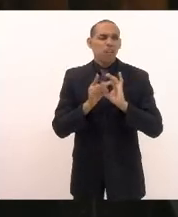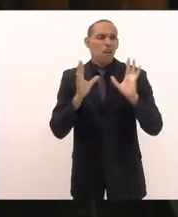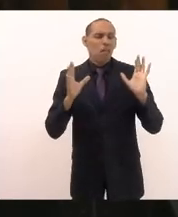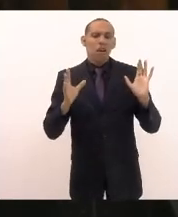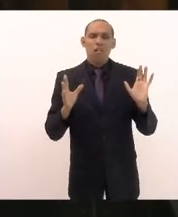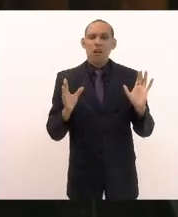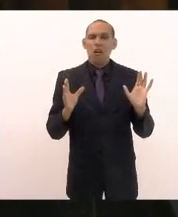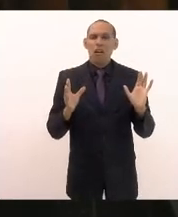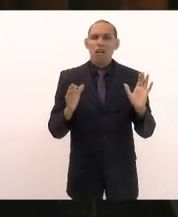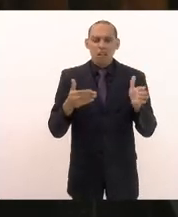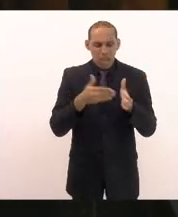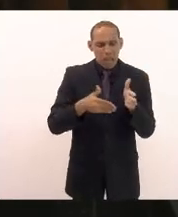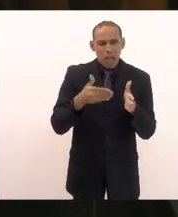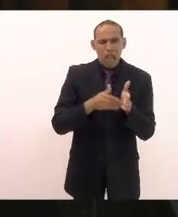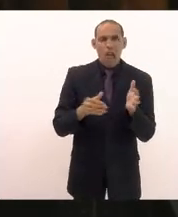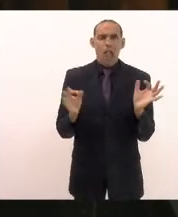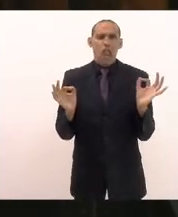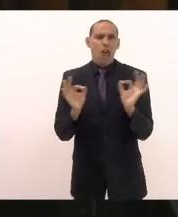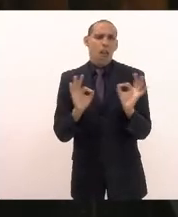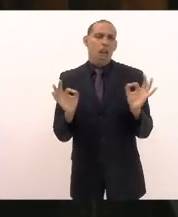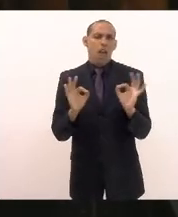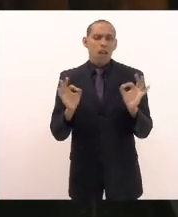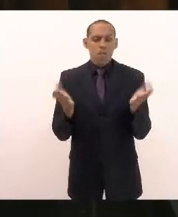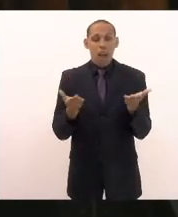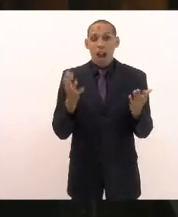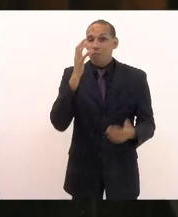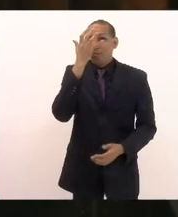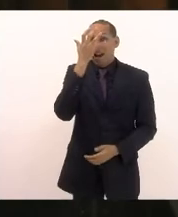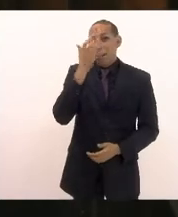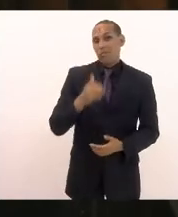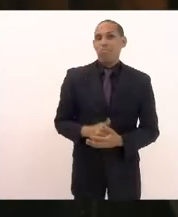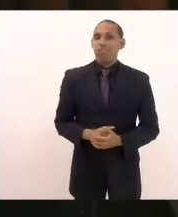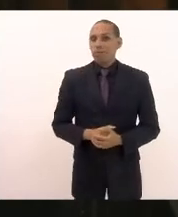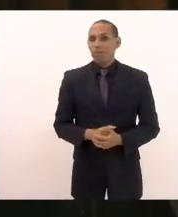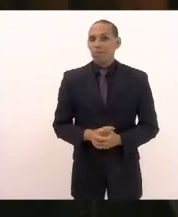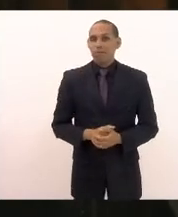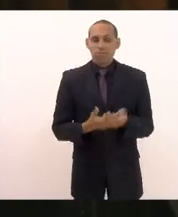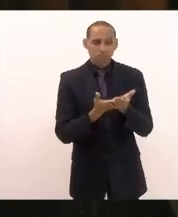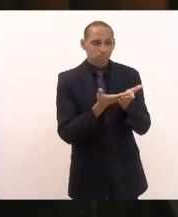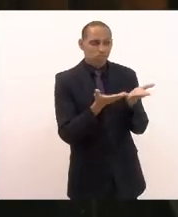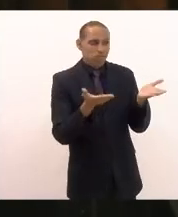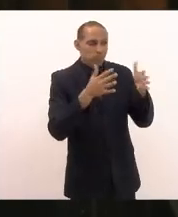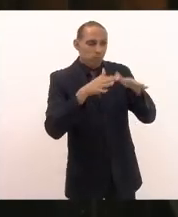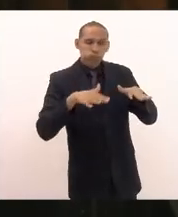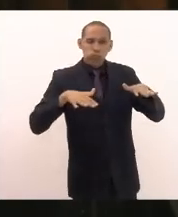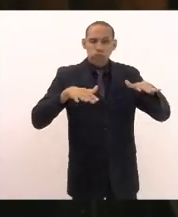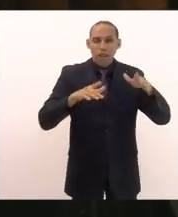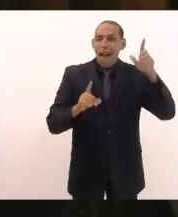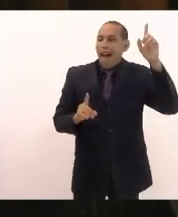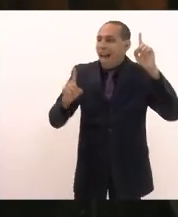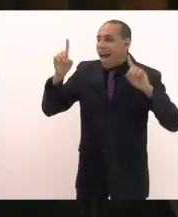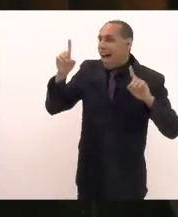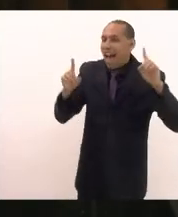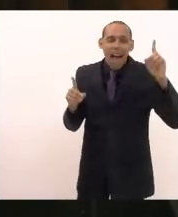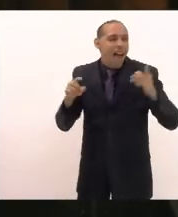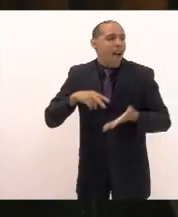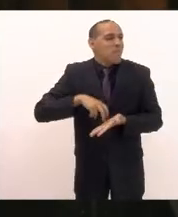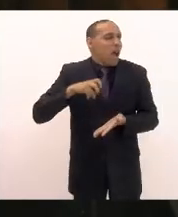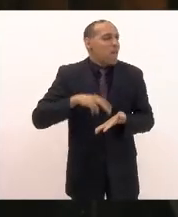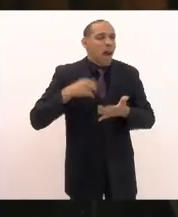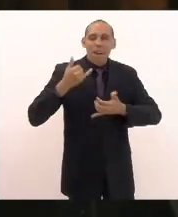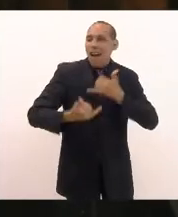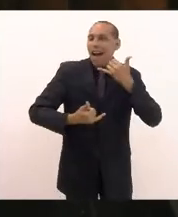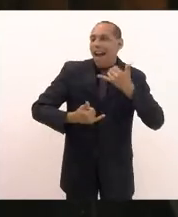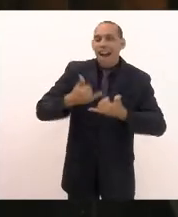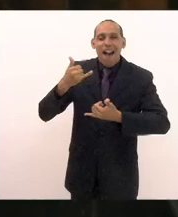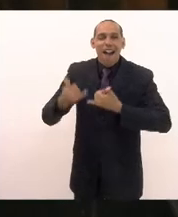sem empecilhos nesse carnaval. Muitos daqueles que estavam lá pulando foram os mesmos